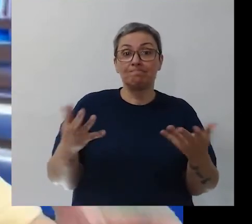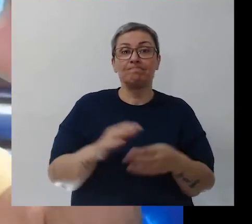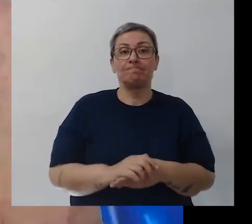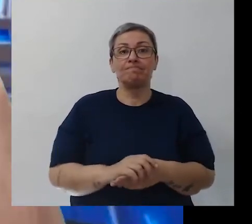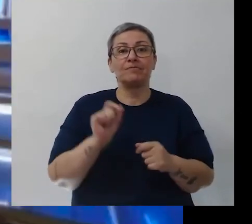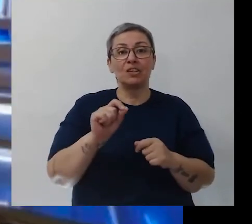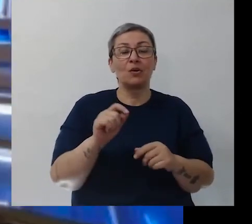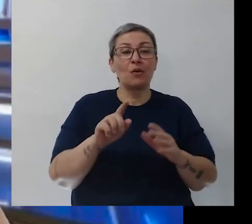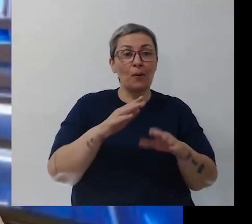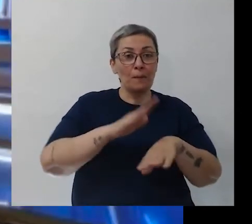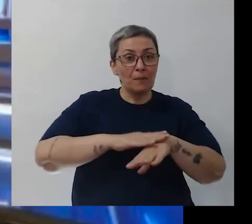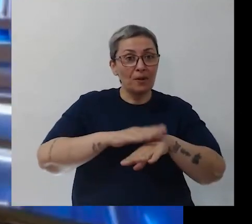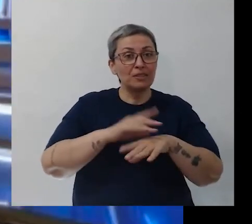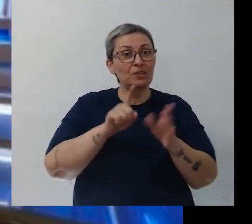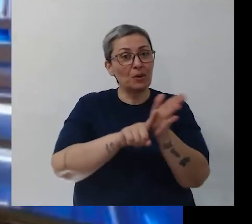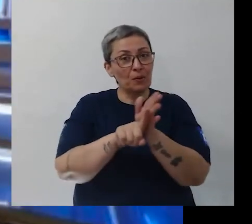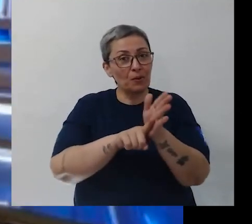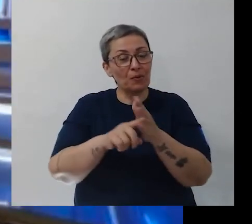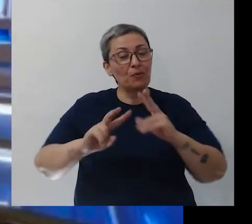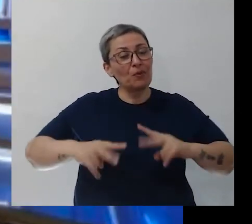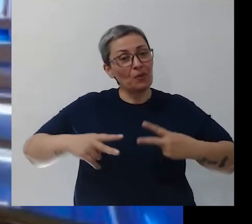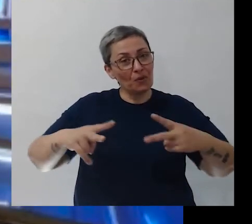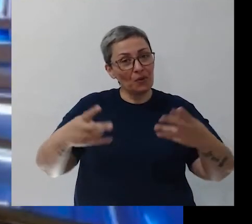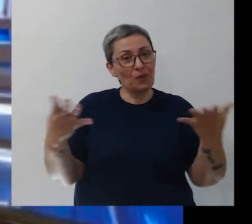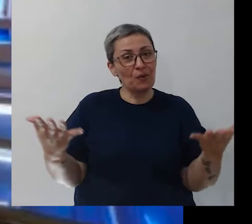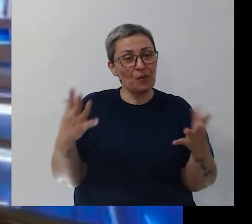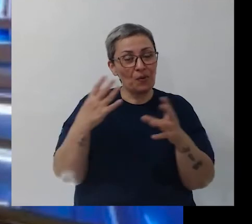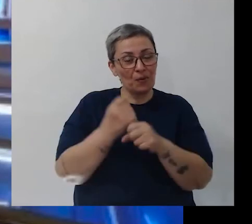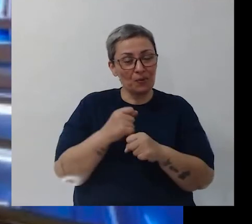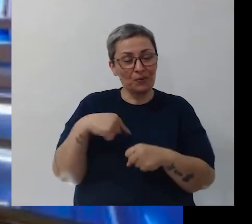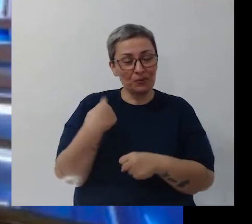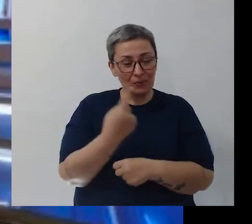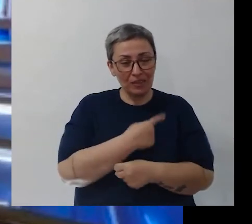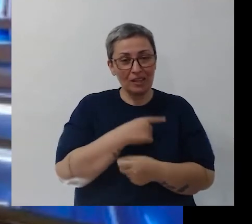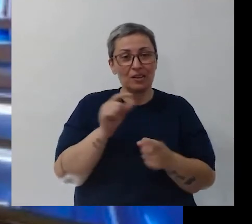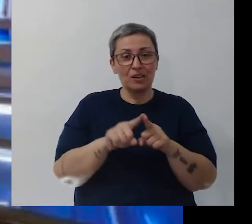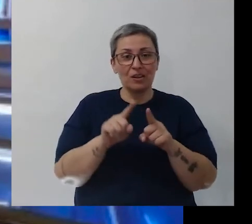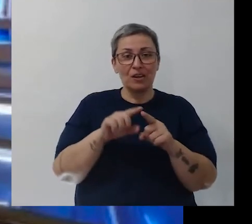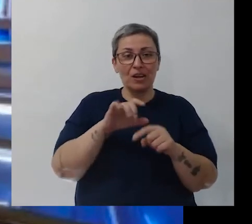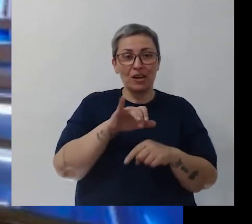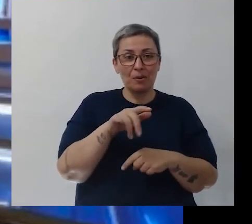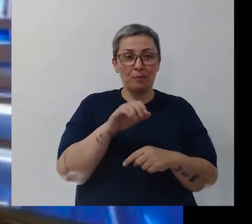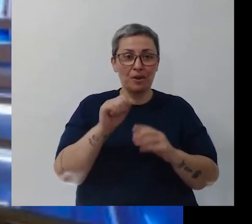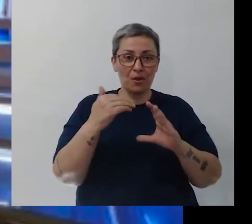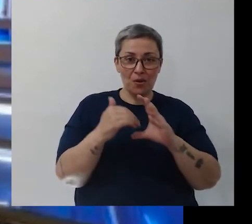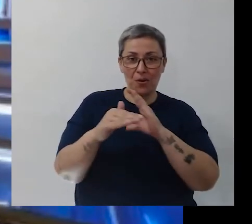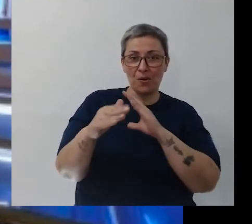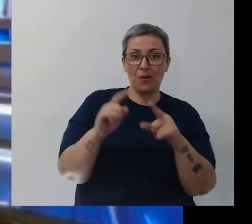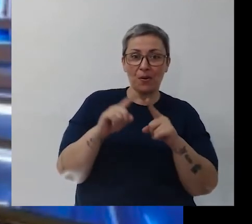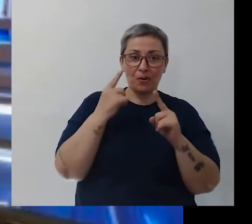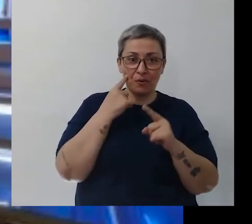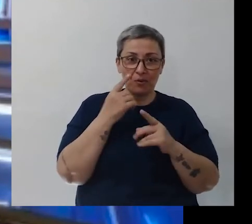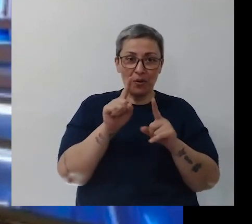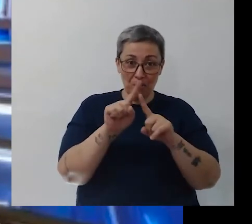Enfim, faça a sua pesquisa e compartilhe o resultado aqui conosco em nosso e-mail, que está